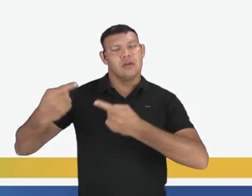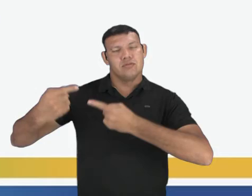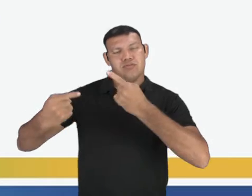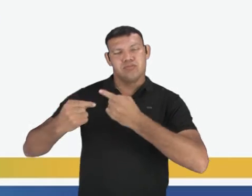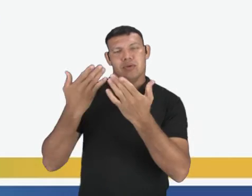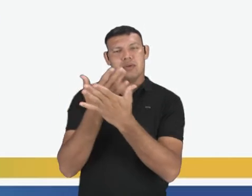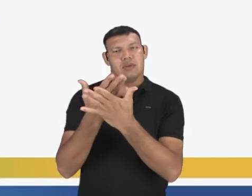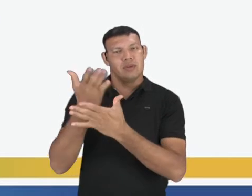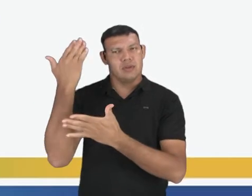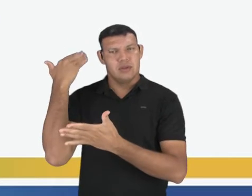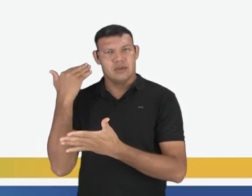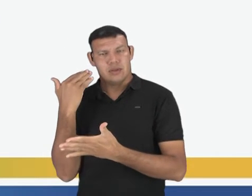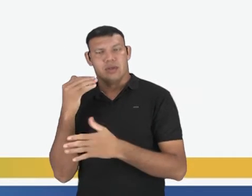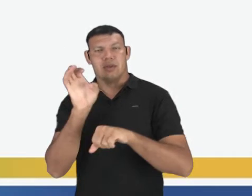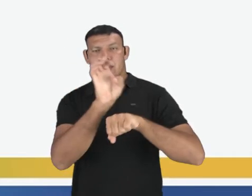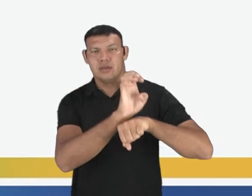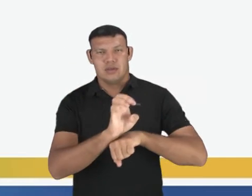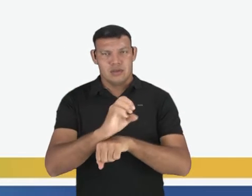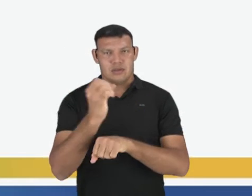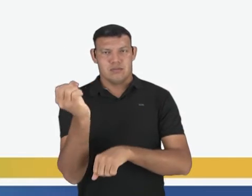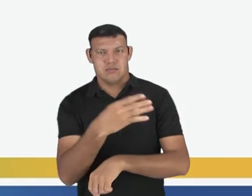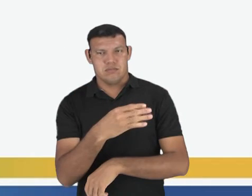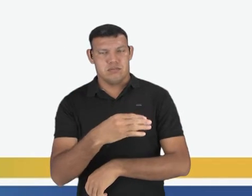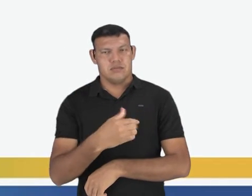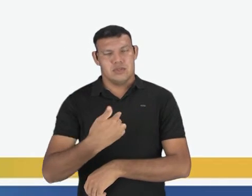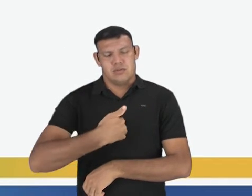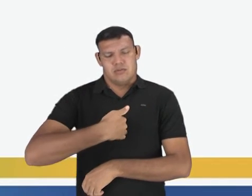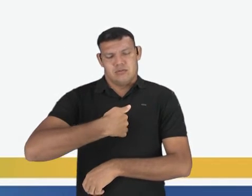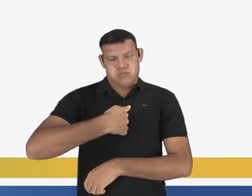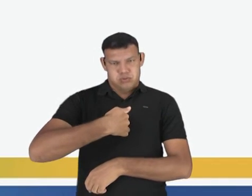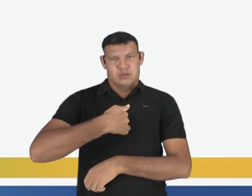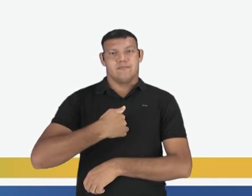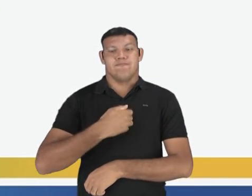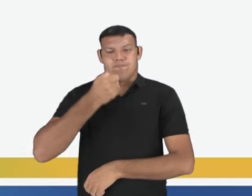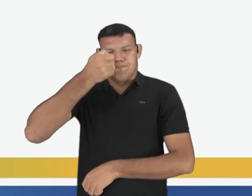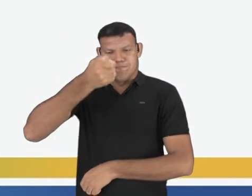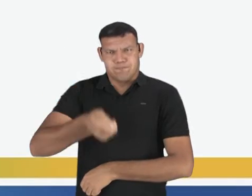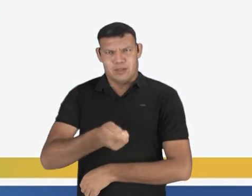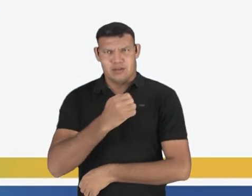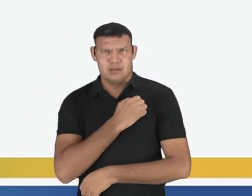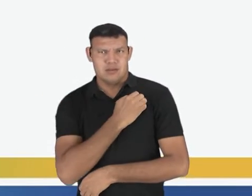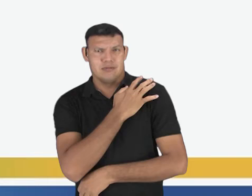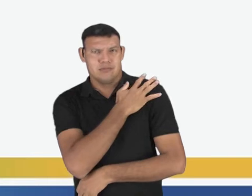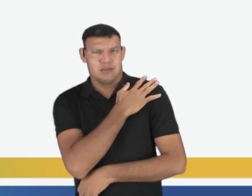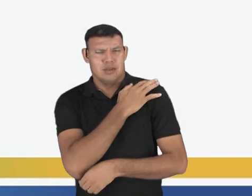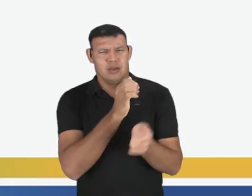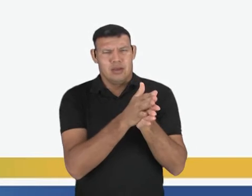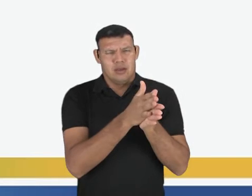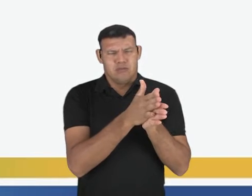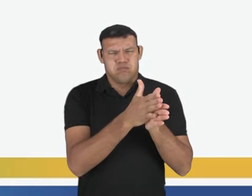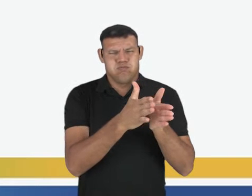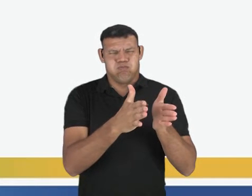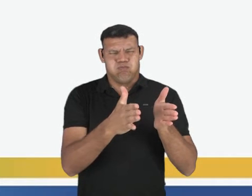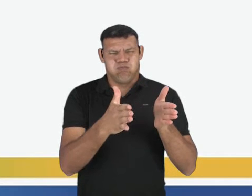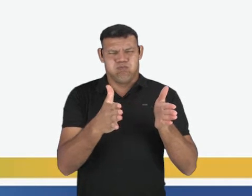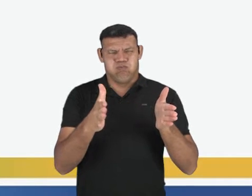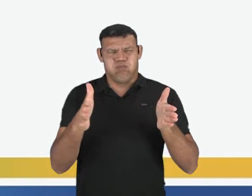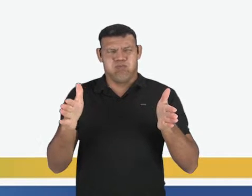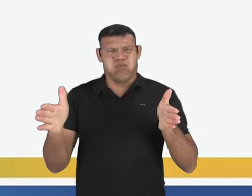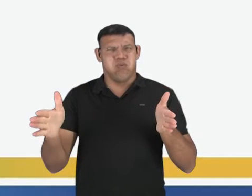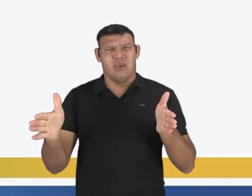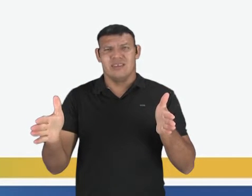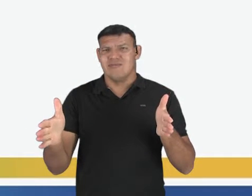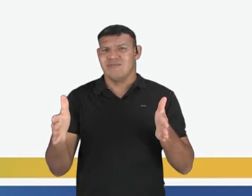o Estado Novo com Vargas, a ditadura militar, né, que foram períodos longos aí, onde nós não